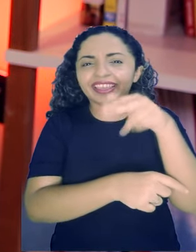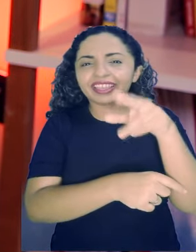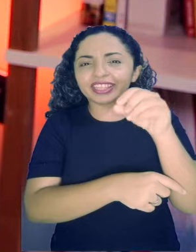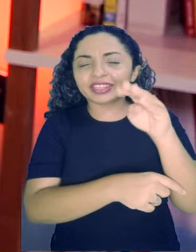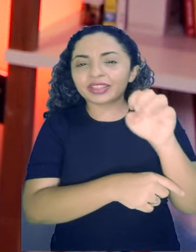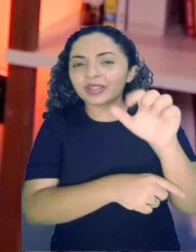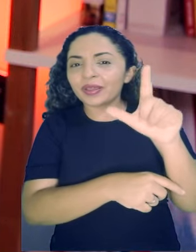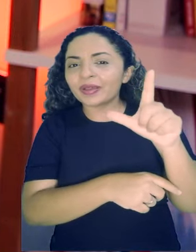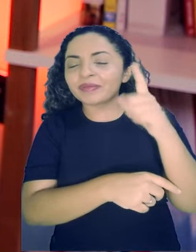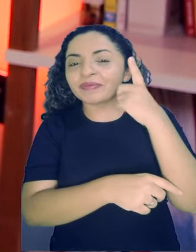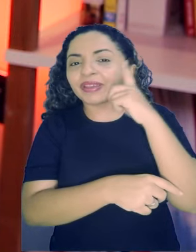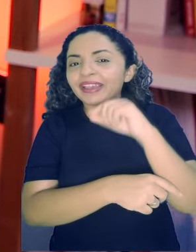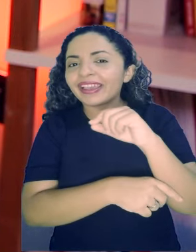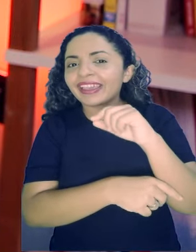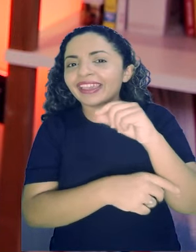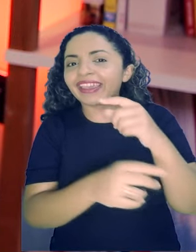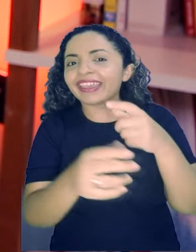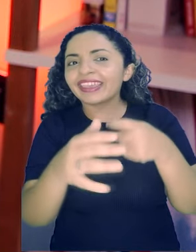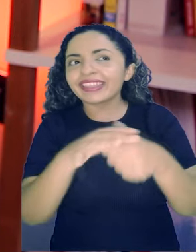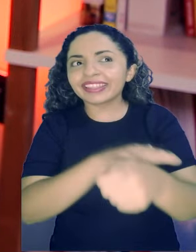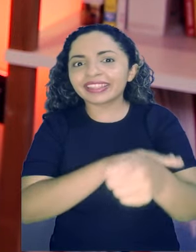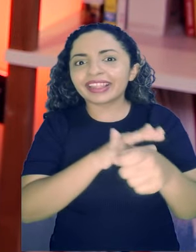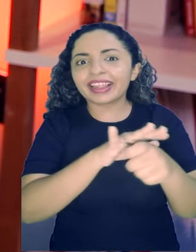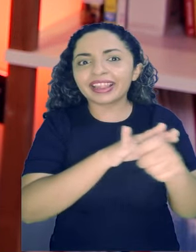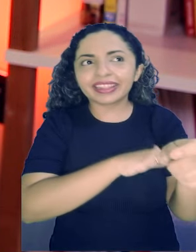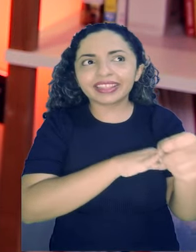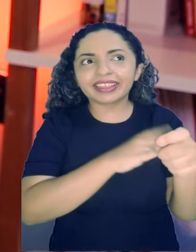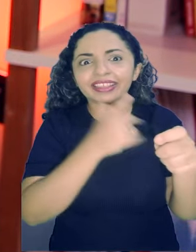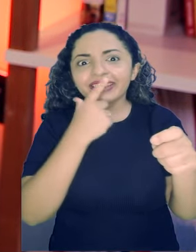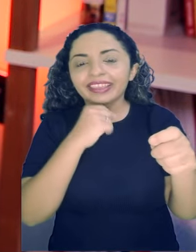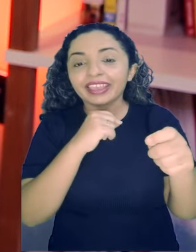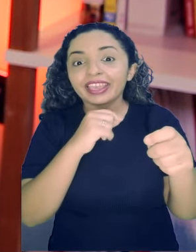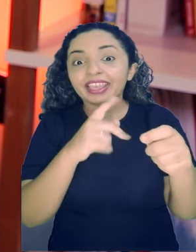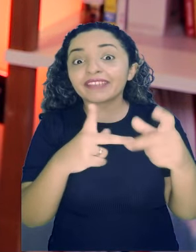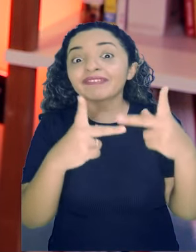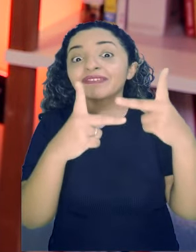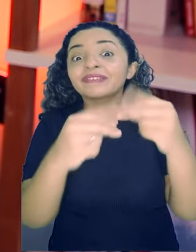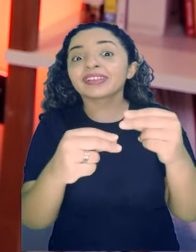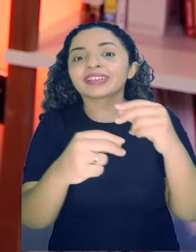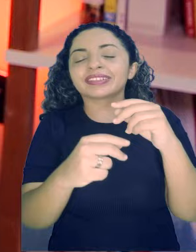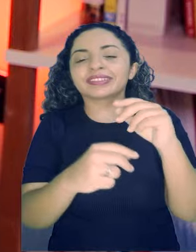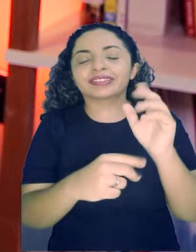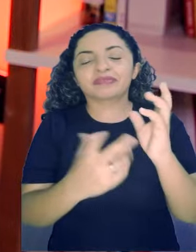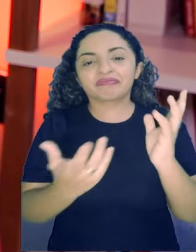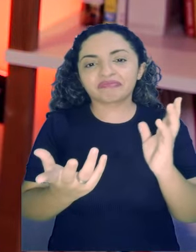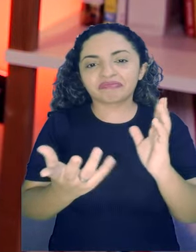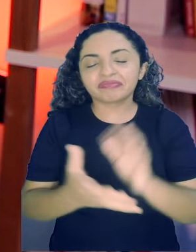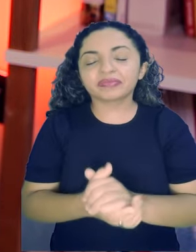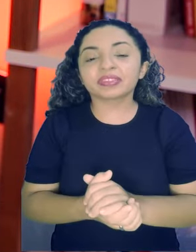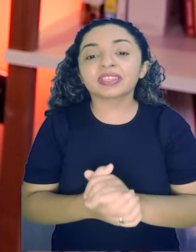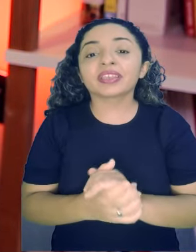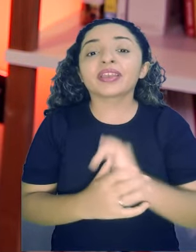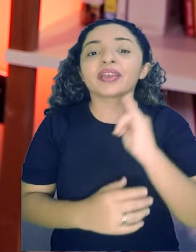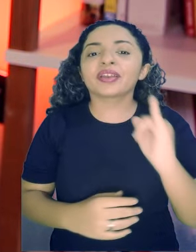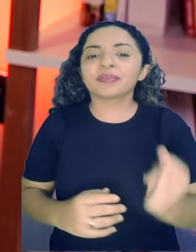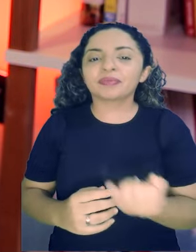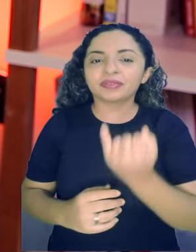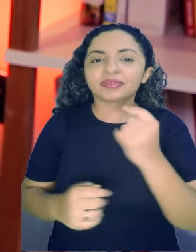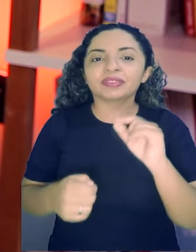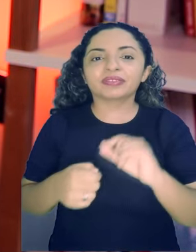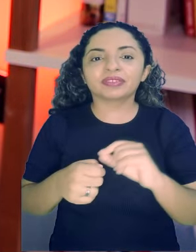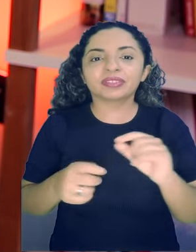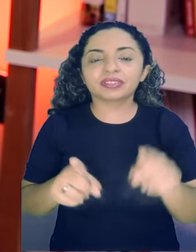na casa de apostas ali, que tradicionalmente acontece, o vencedor do Prêmio Nobel, né? E aí eu aproveitei para fazer